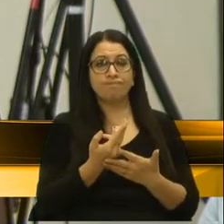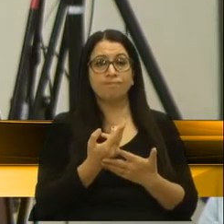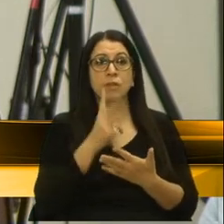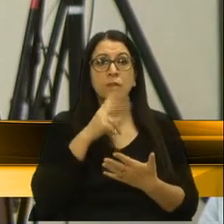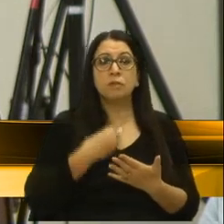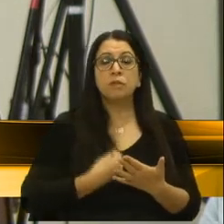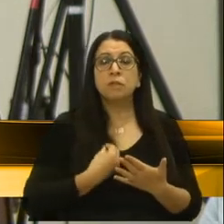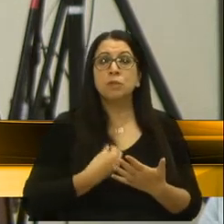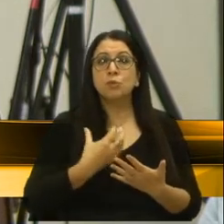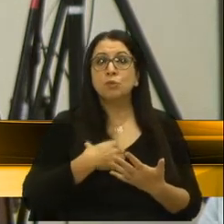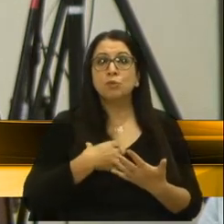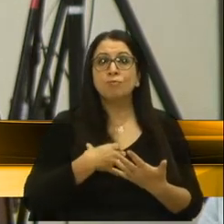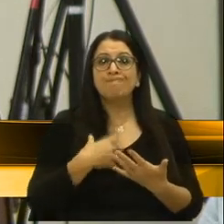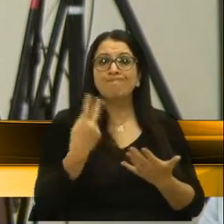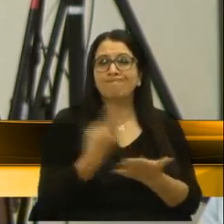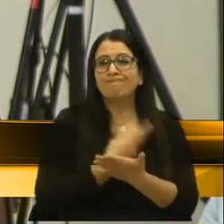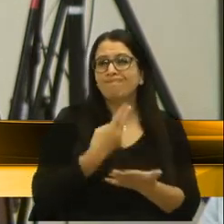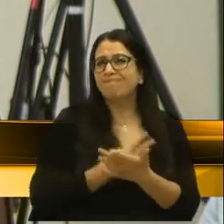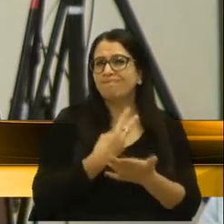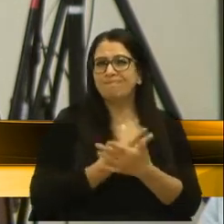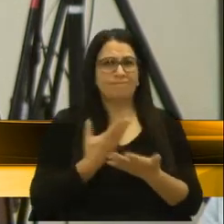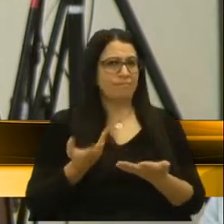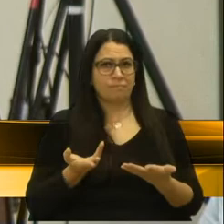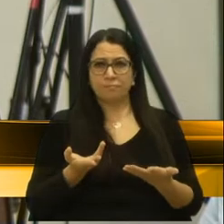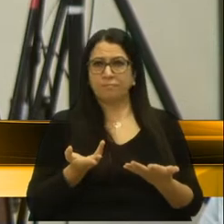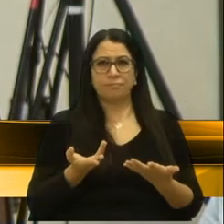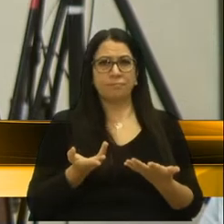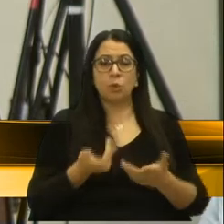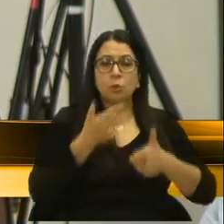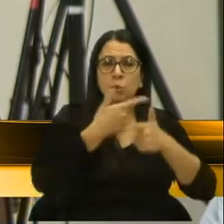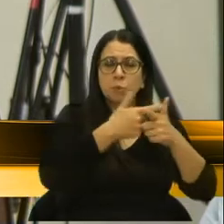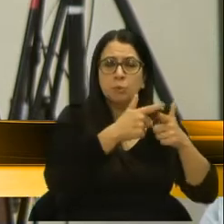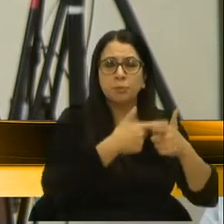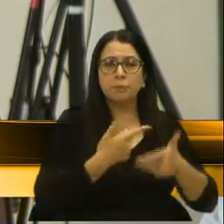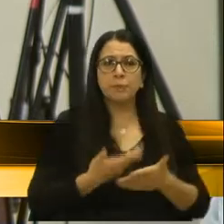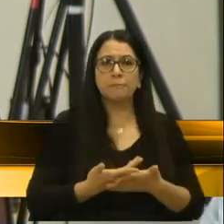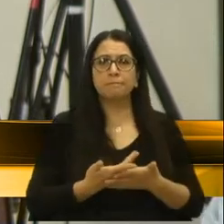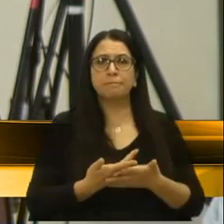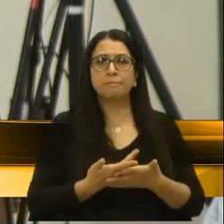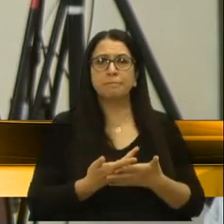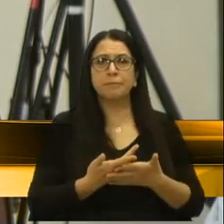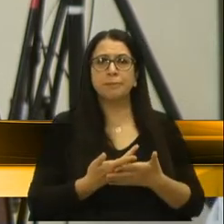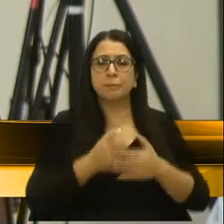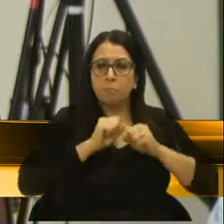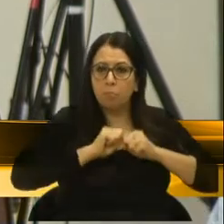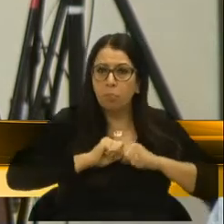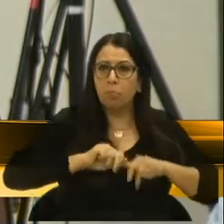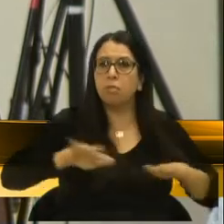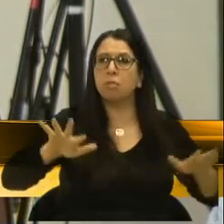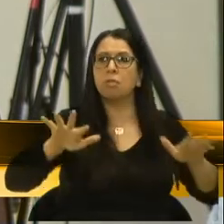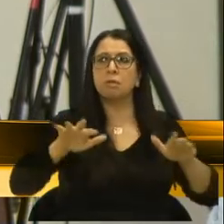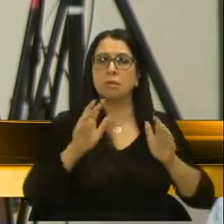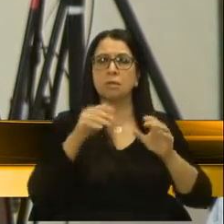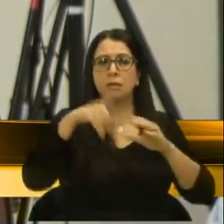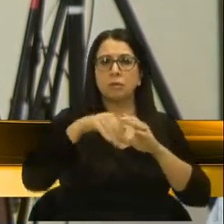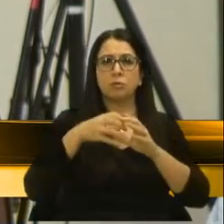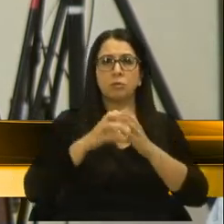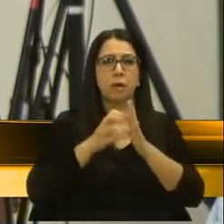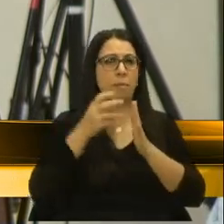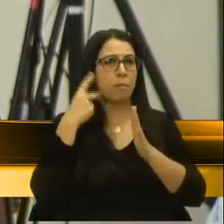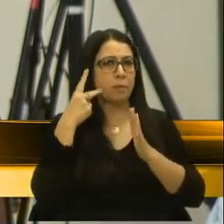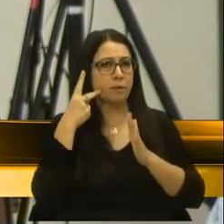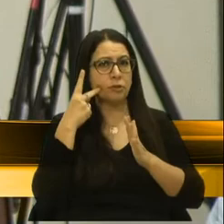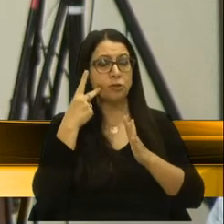vivendo de uma forma toda errada, né? Com problema, com essa questão da polarização, quando no aspecto político, a questão